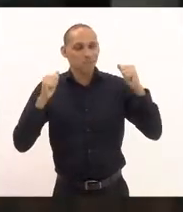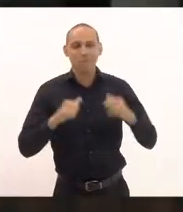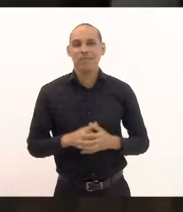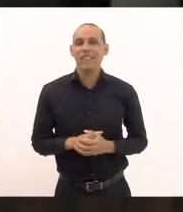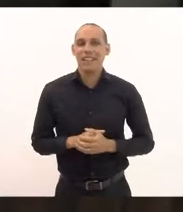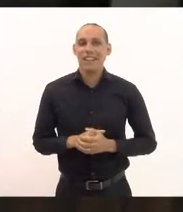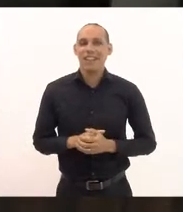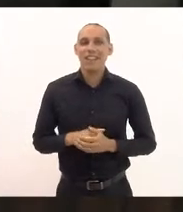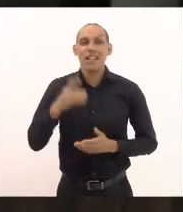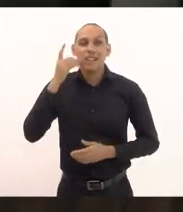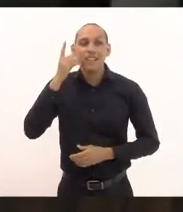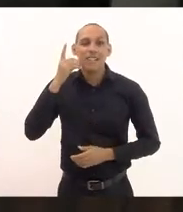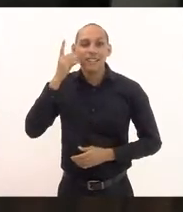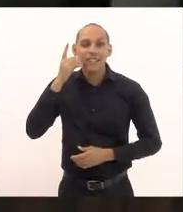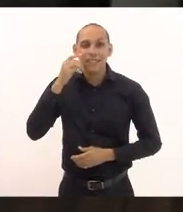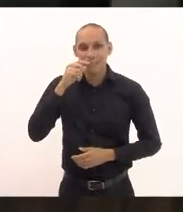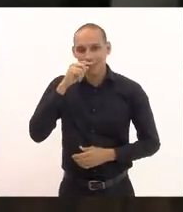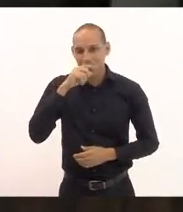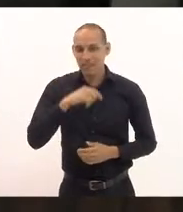Deputado. Amém.